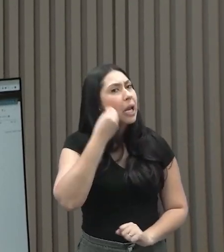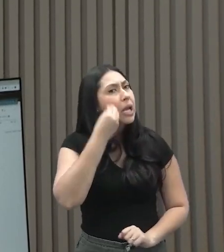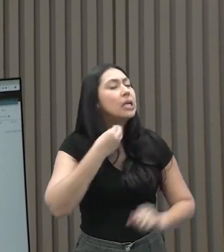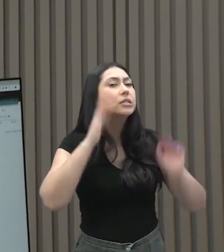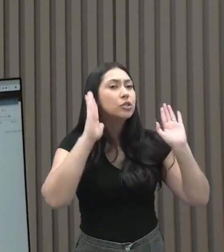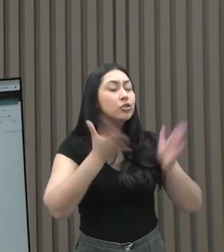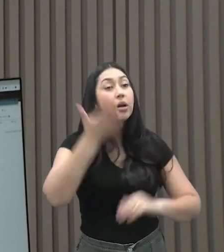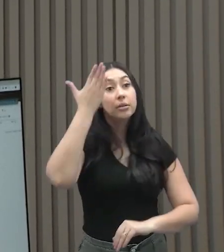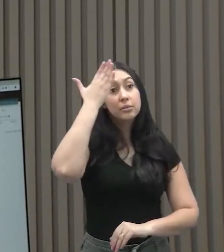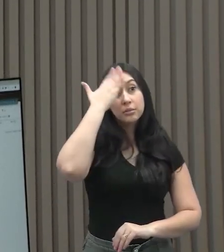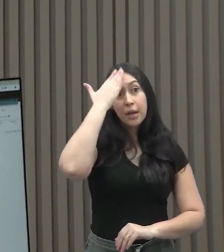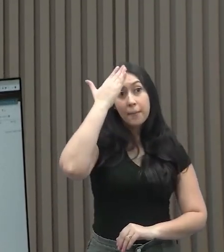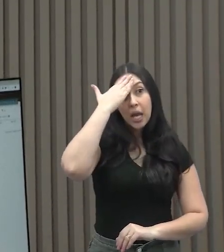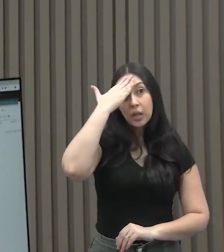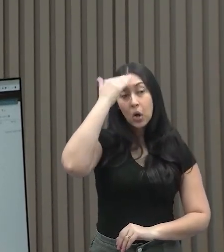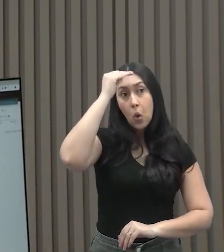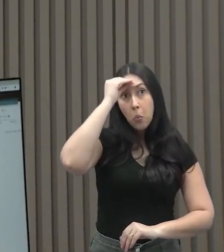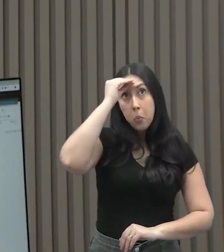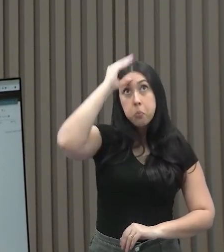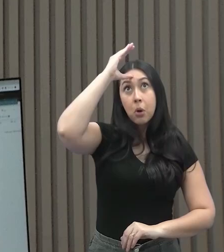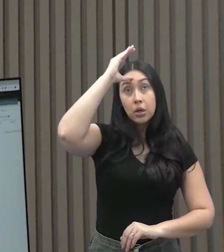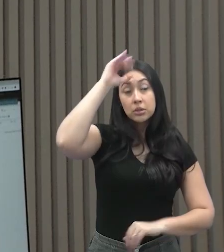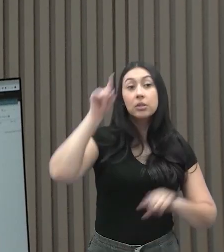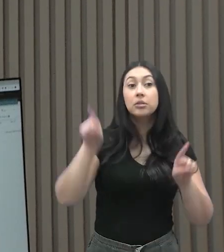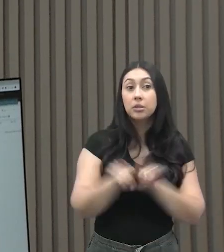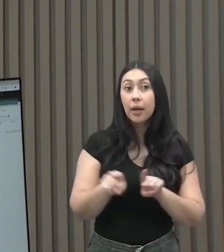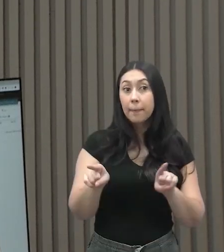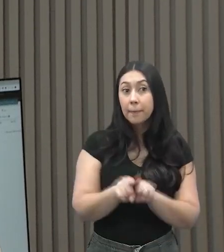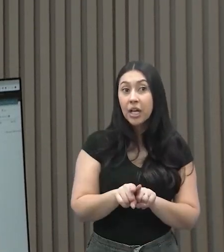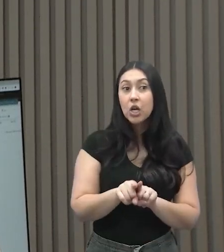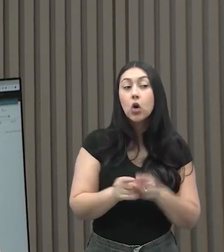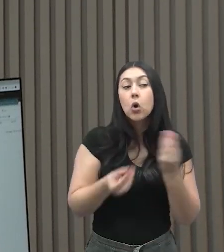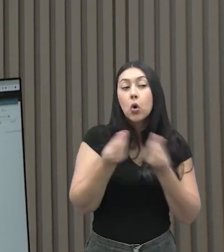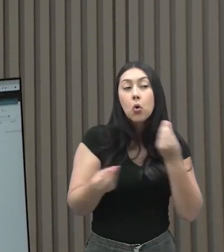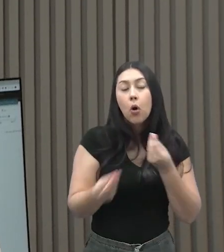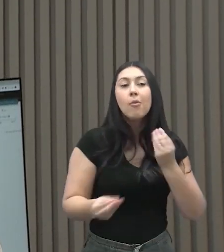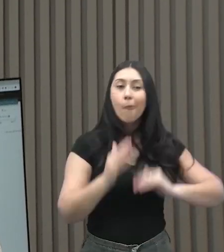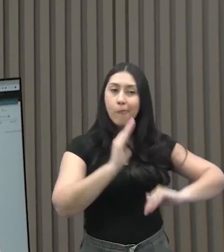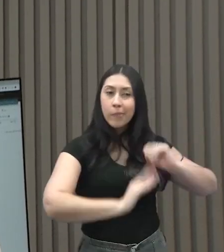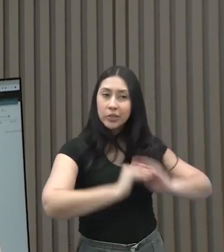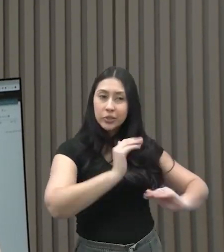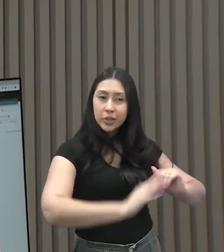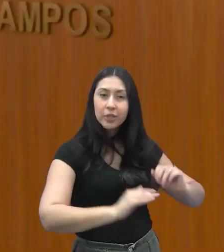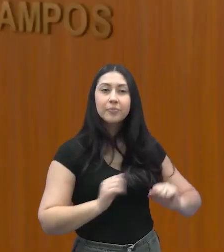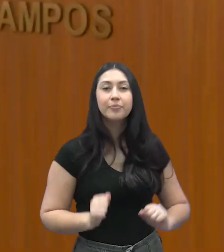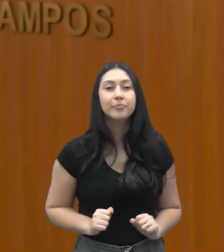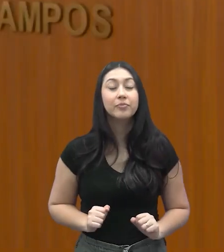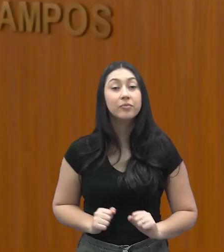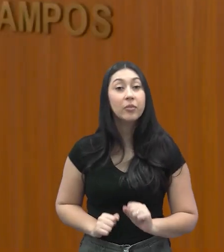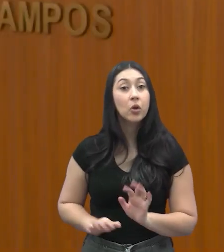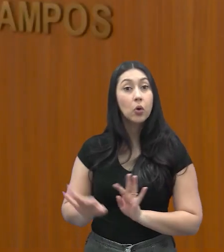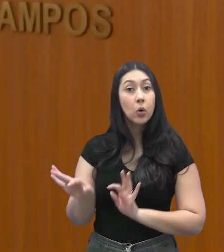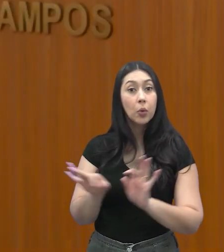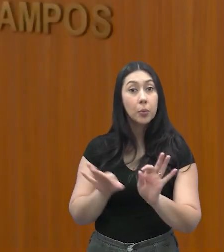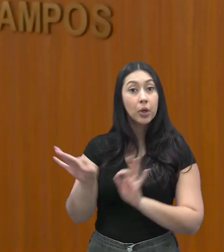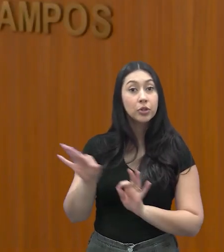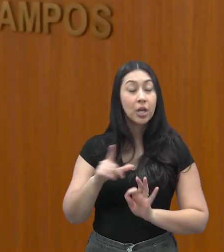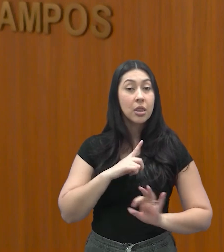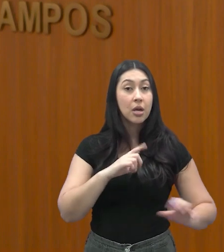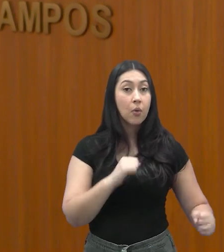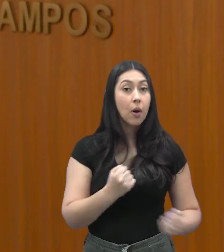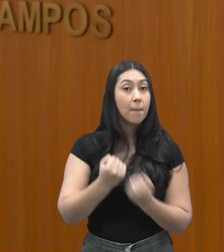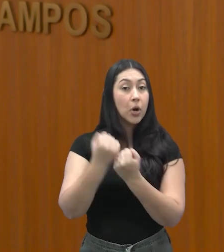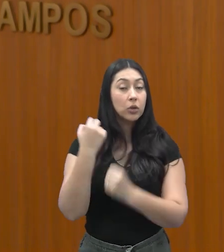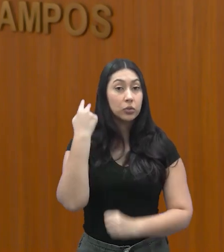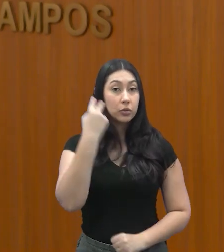alguma experiência, sabendo não somente a teoria do que é ensinado na sala de aula, mas como aplicá-la no mercado de trabalho. O projeto de estágio tem